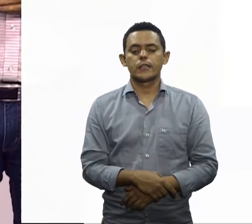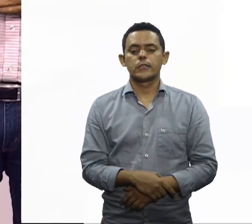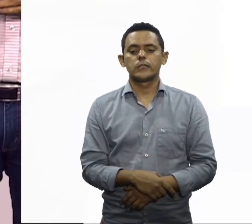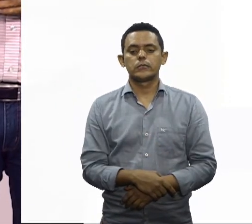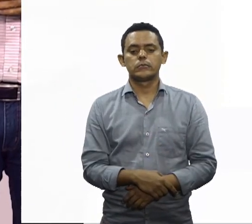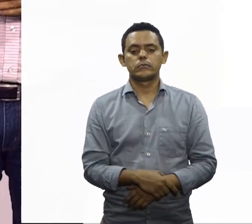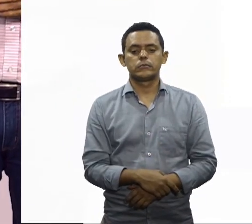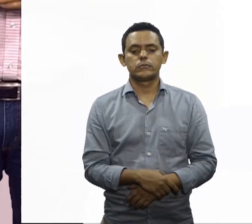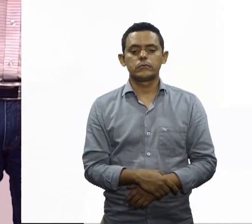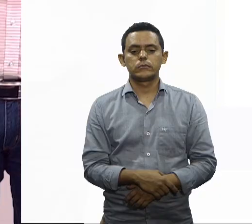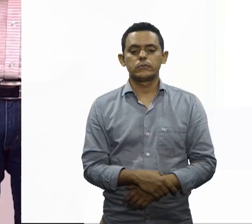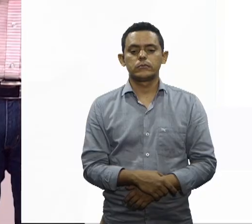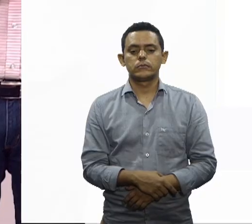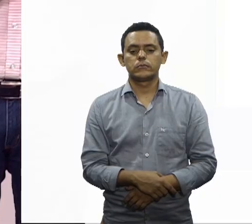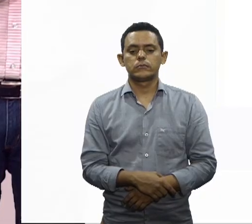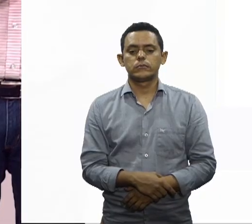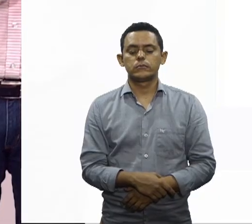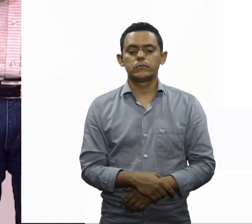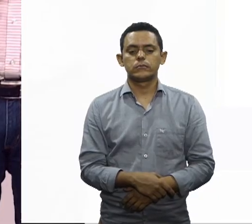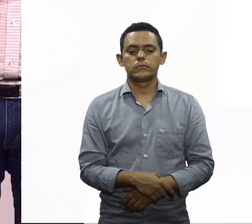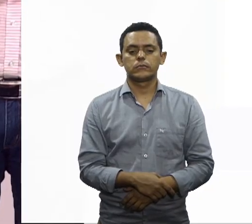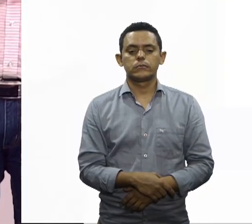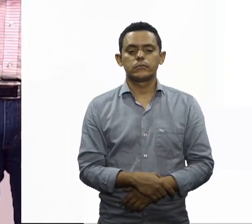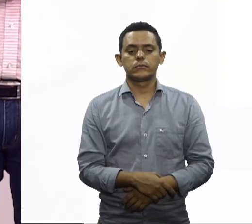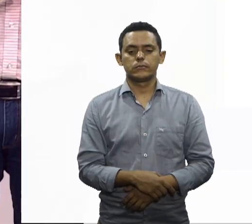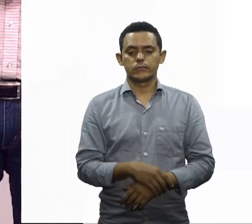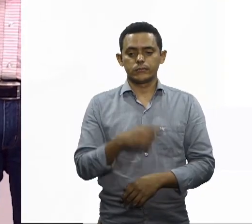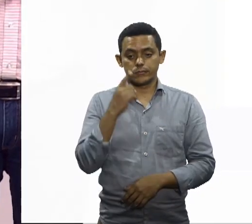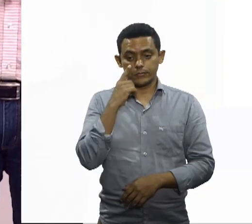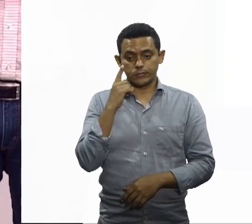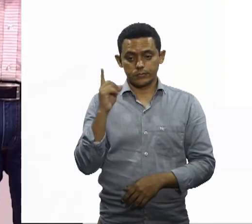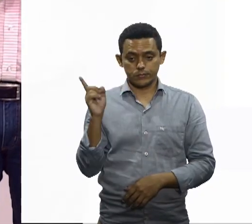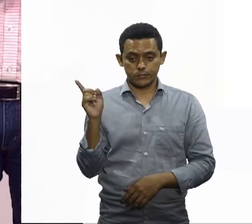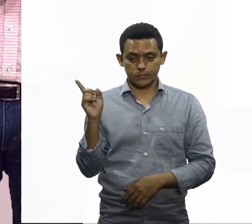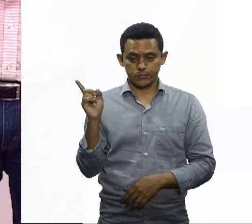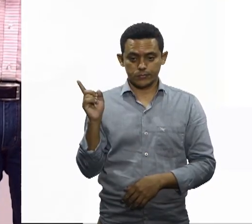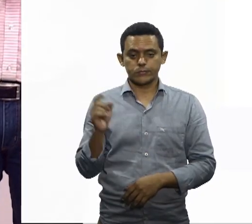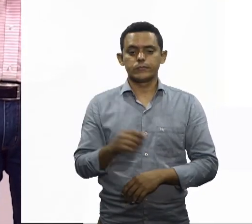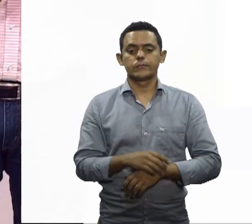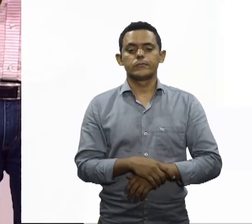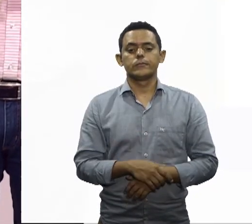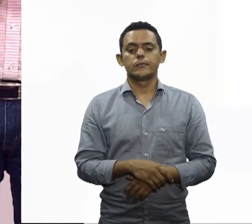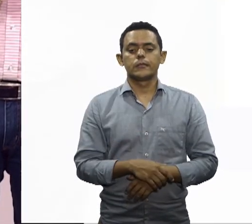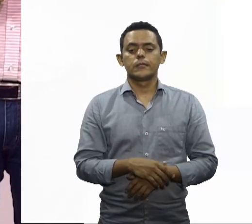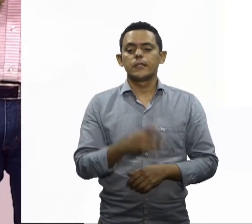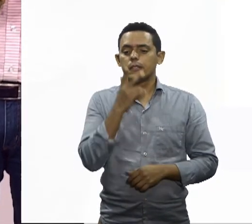vocês observarem. Aquela vírgula ali não aparece, mas ela existe.